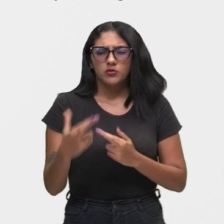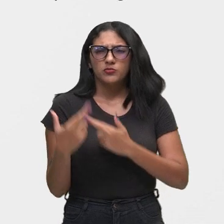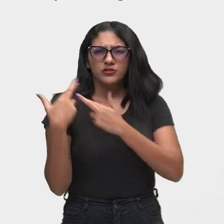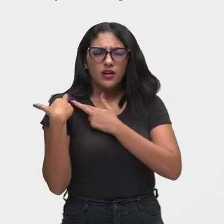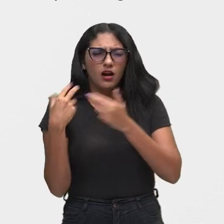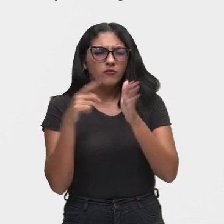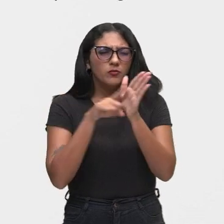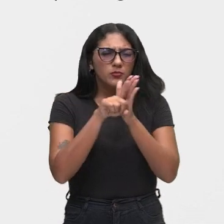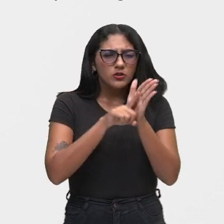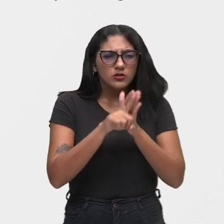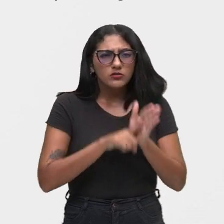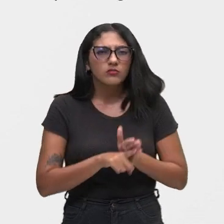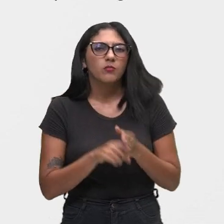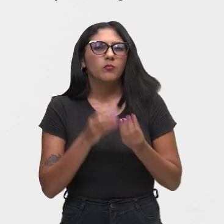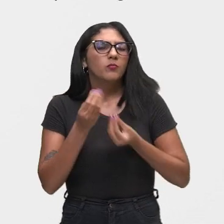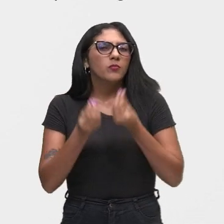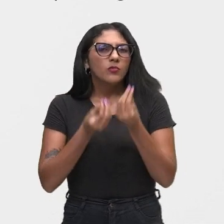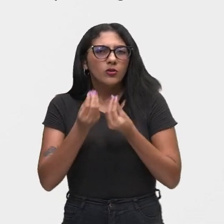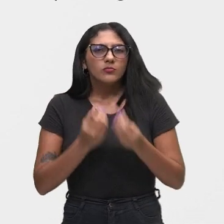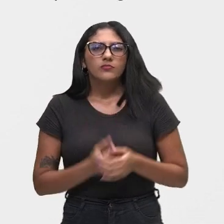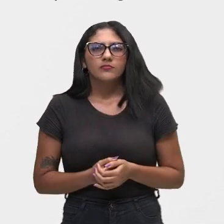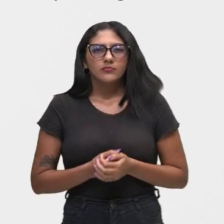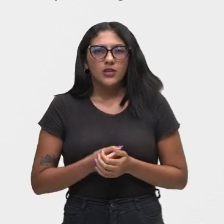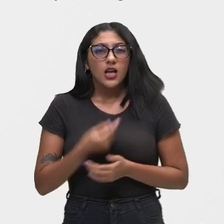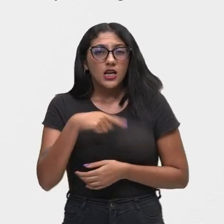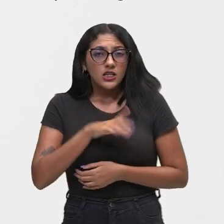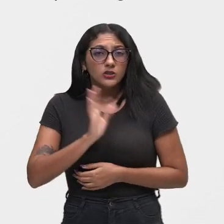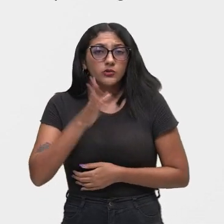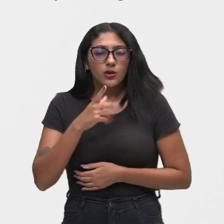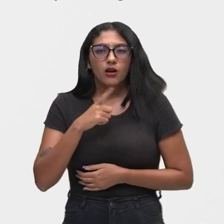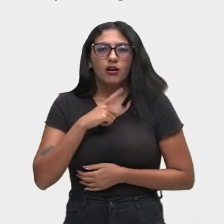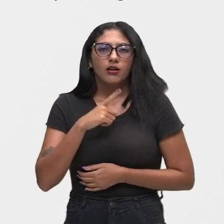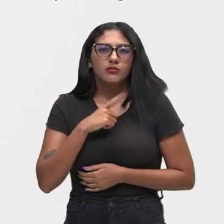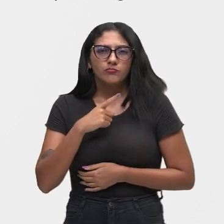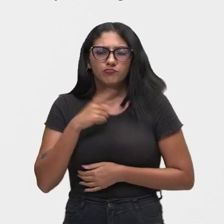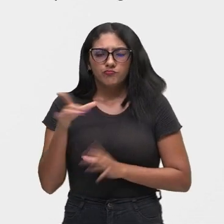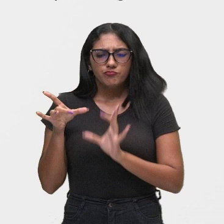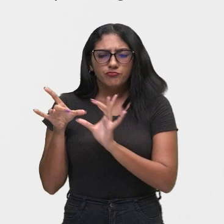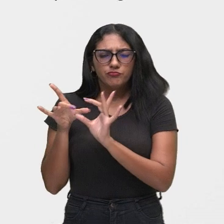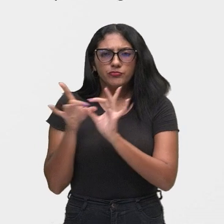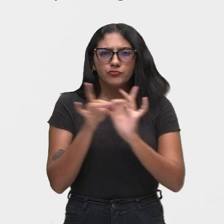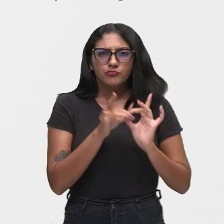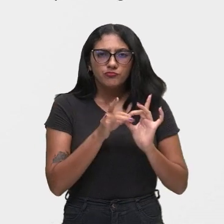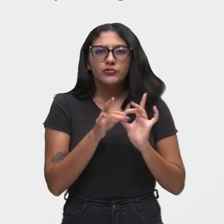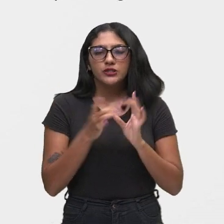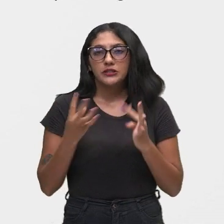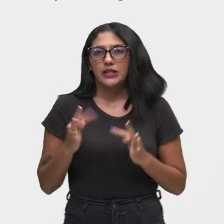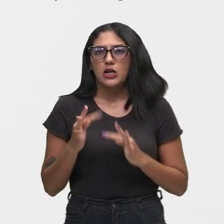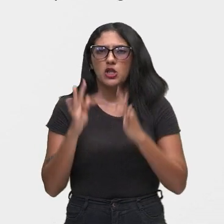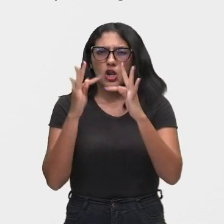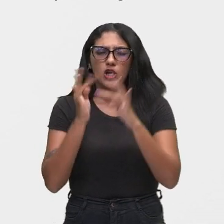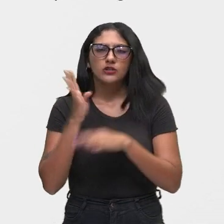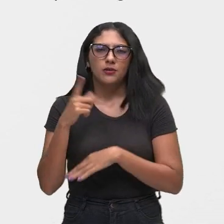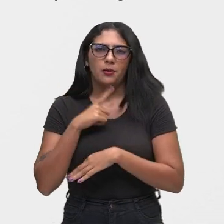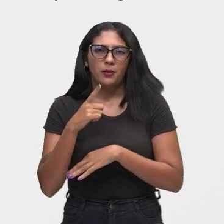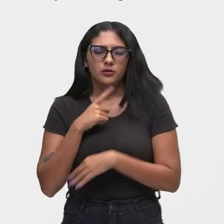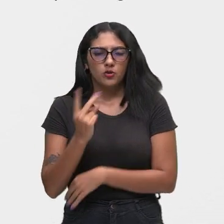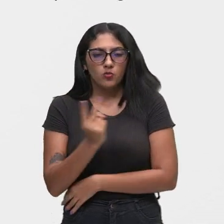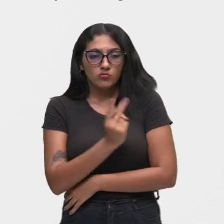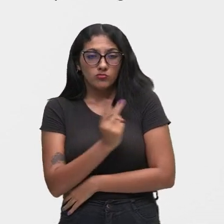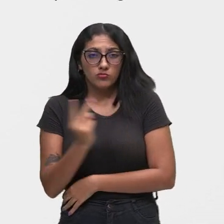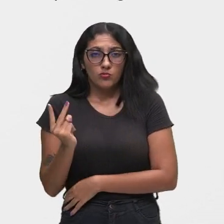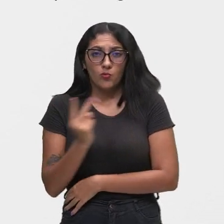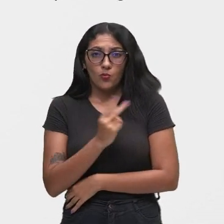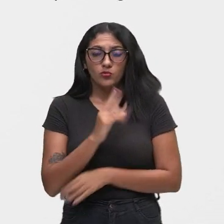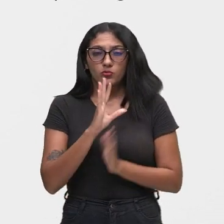estudiosos dessas máquinas, eles já, então, fizeram uma combinação das tecnologias envolvidas nos dois